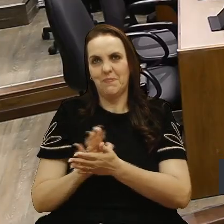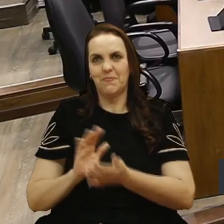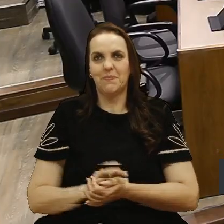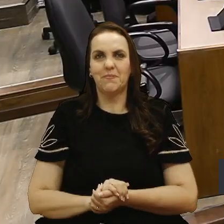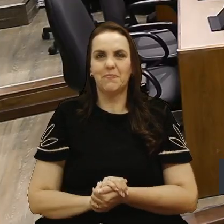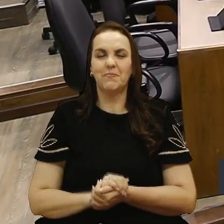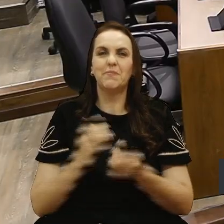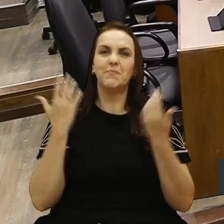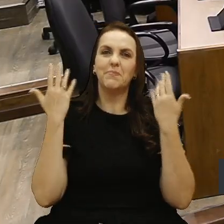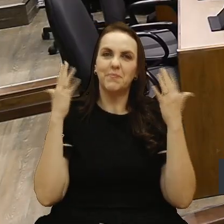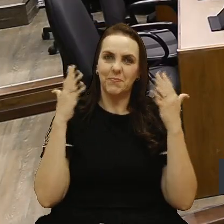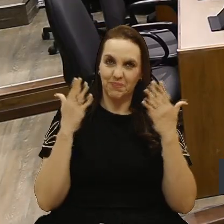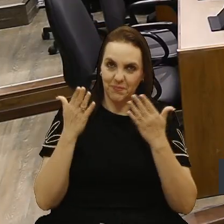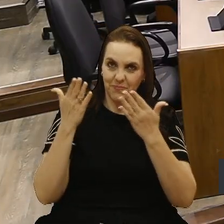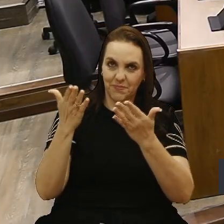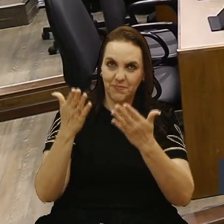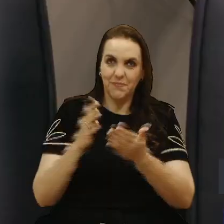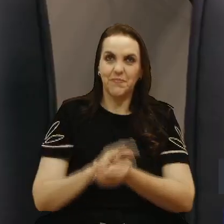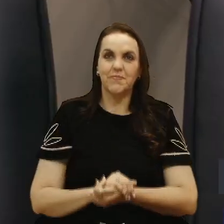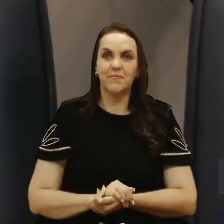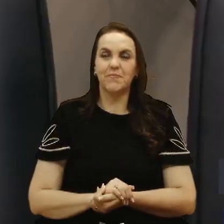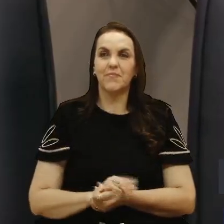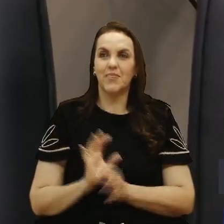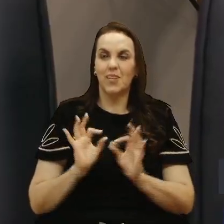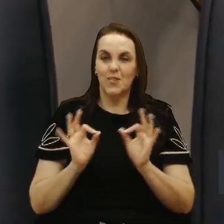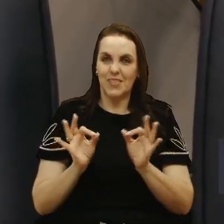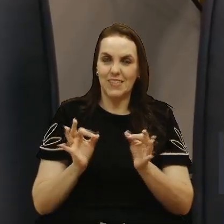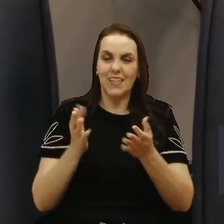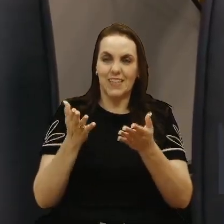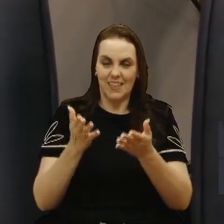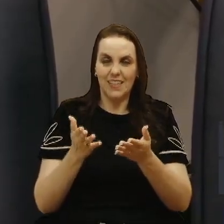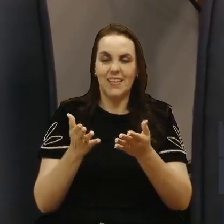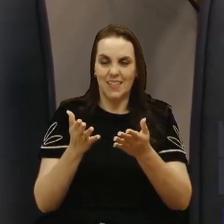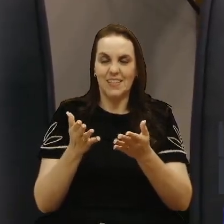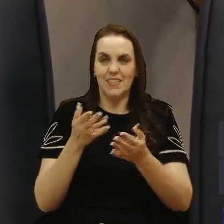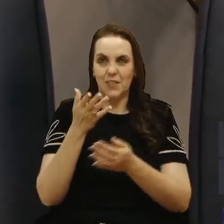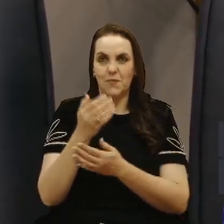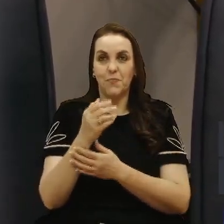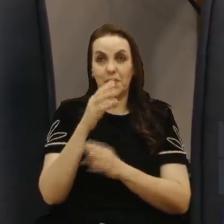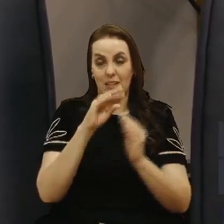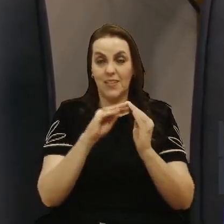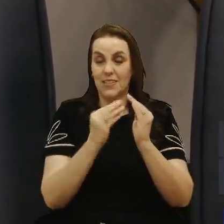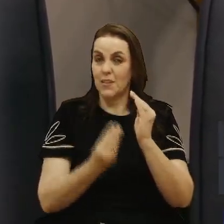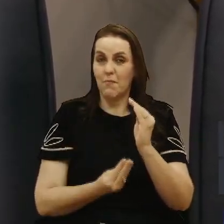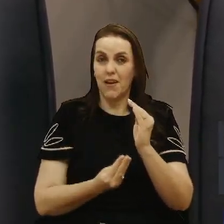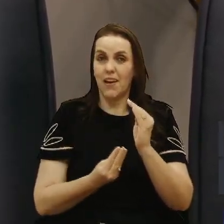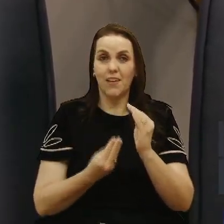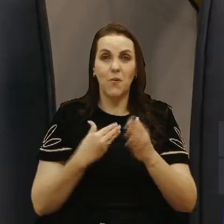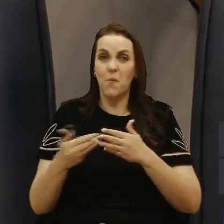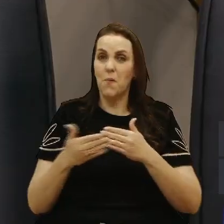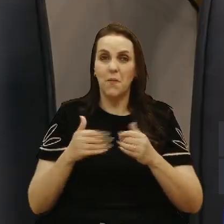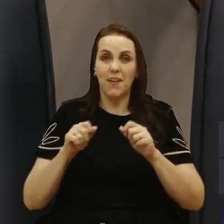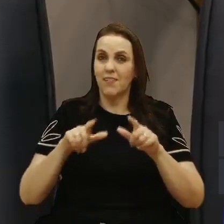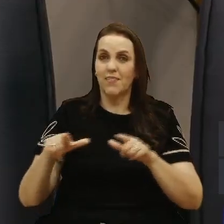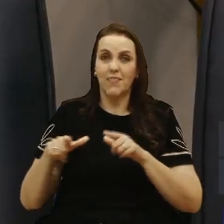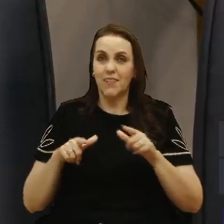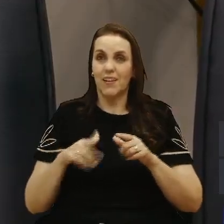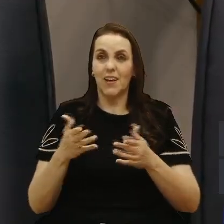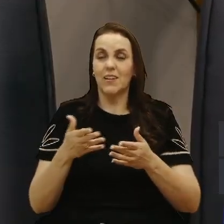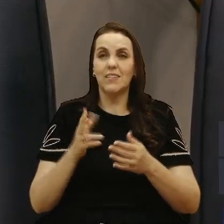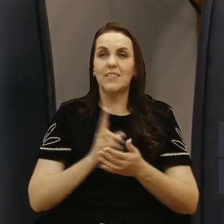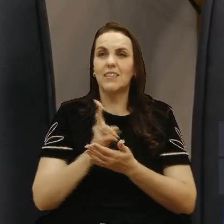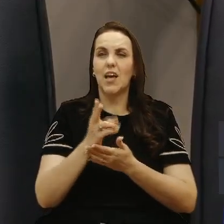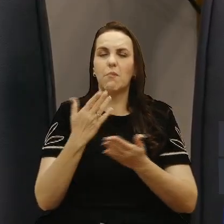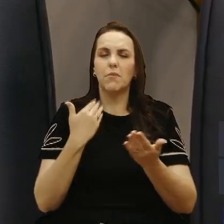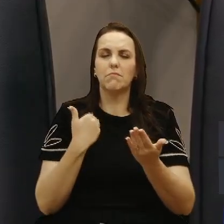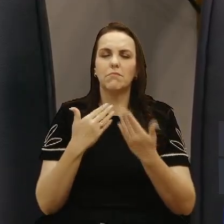Parabenizar o senhor, dizer que tenho certeza que lá no SAMAI, onde o senhor estiver, vai estar ouvindo, porque sempre foi muito do diálogo,